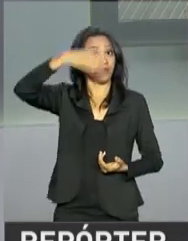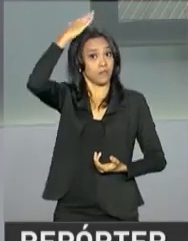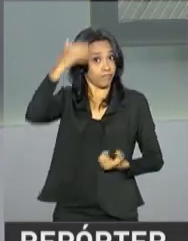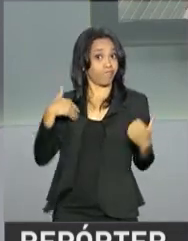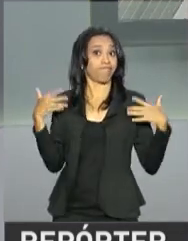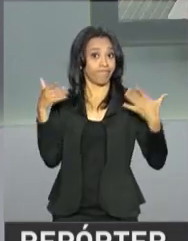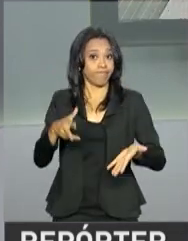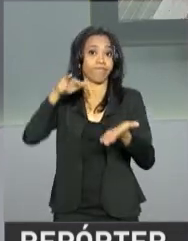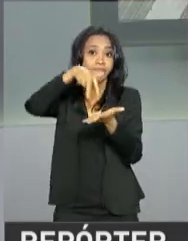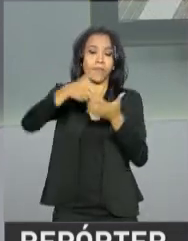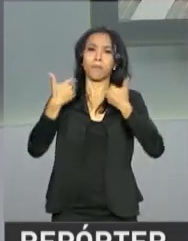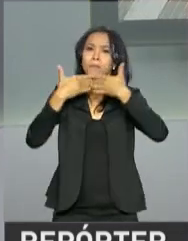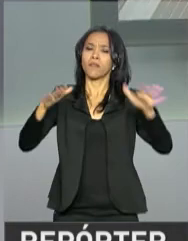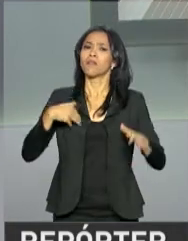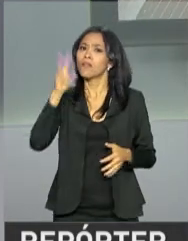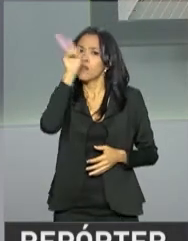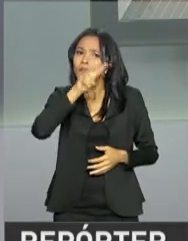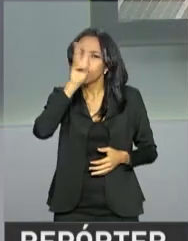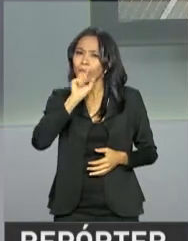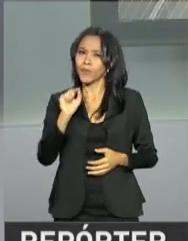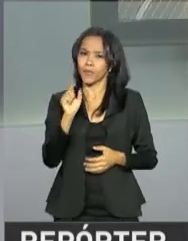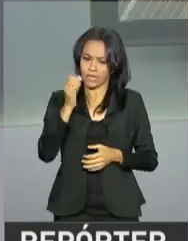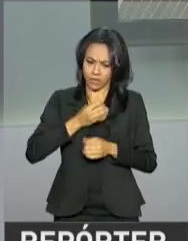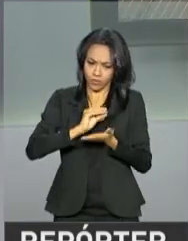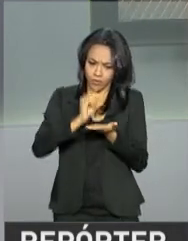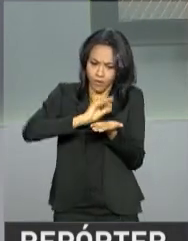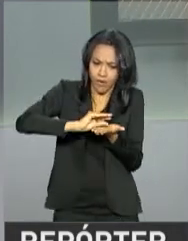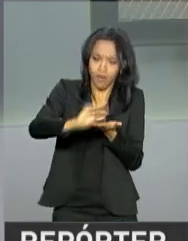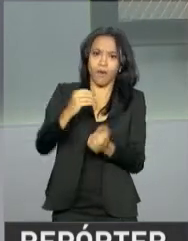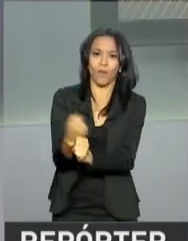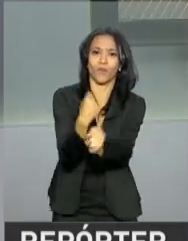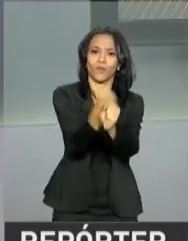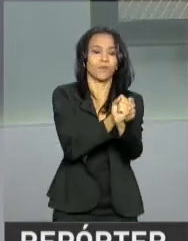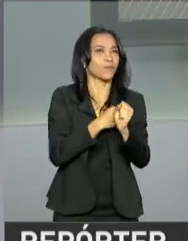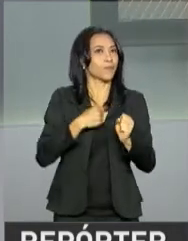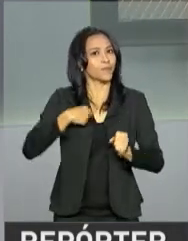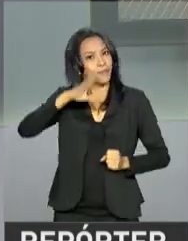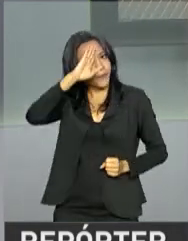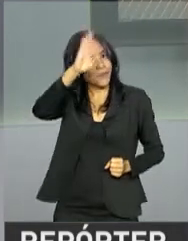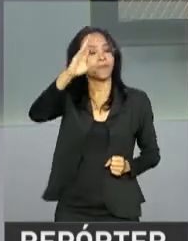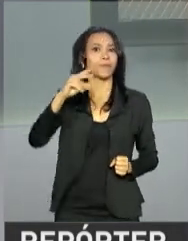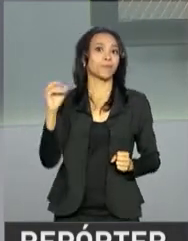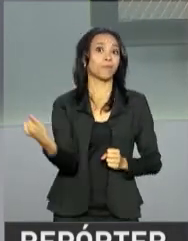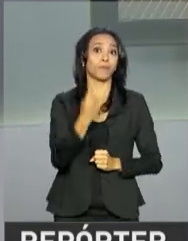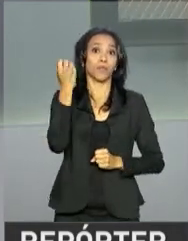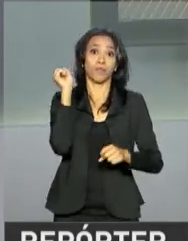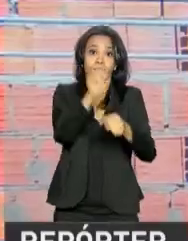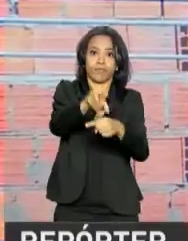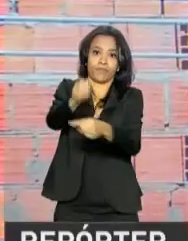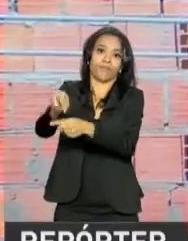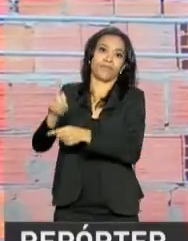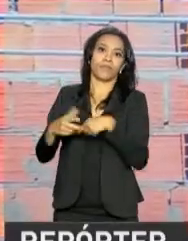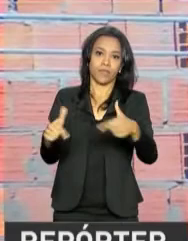do evento e lembrou que investir em construção é fundamental para a geração de empregos